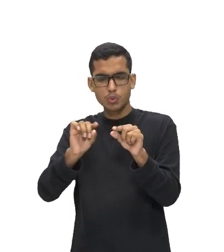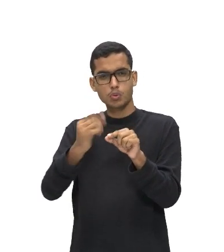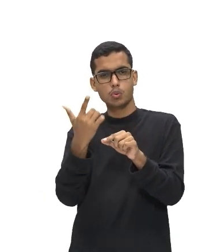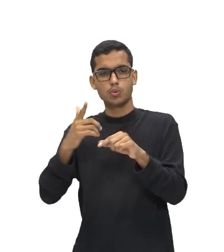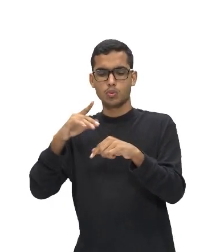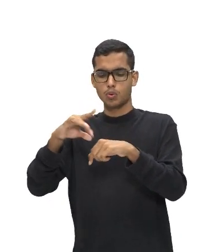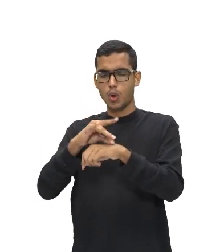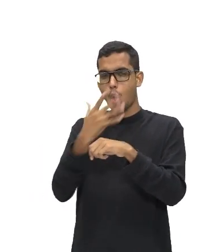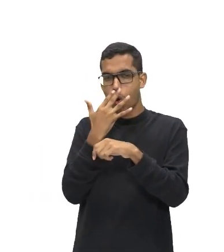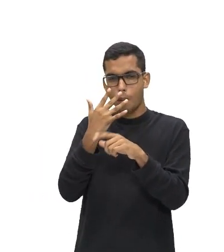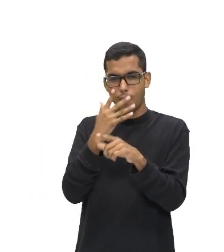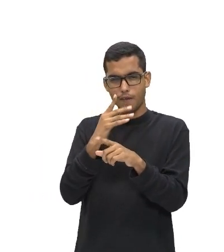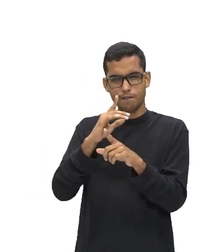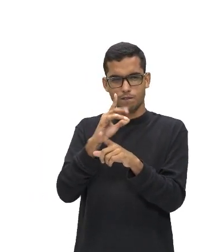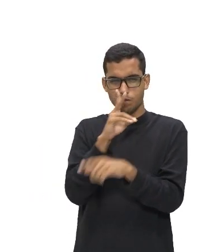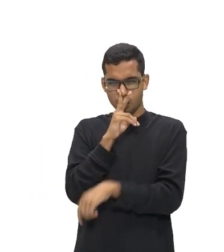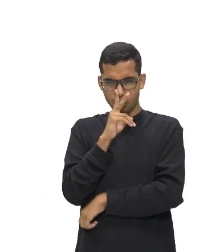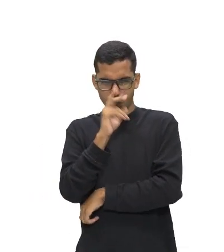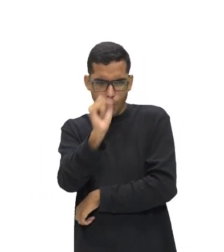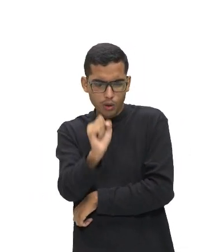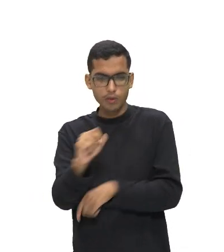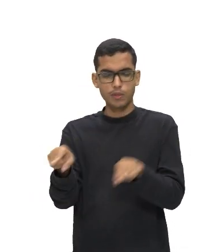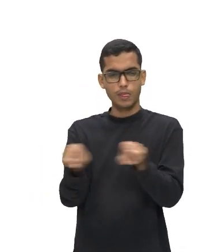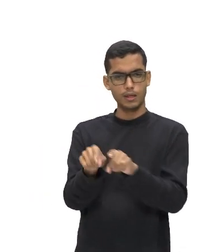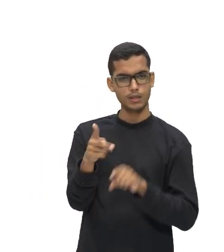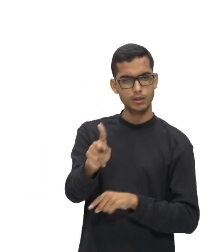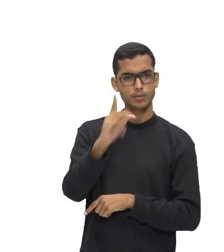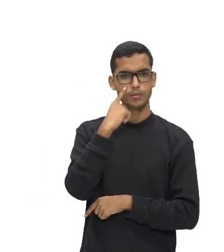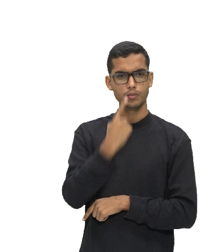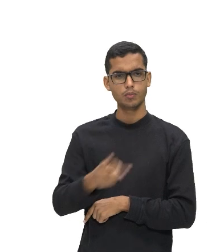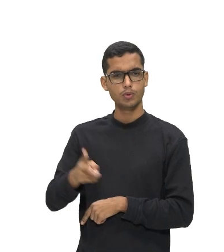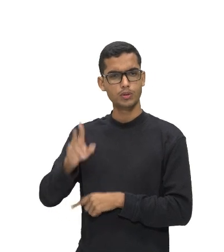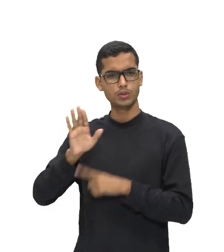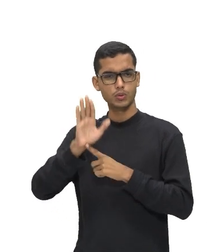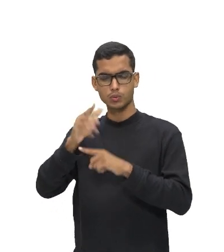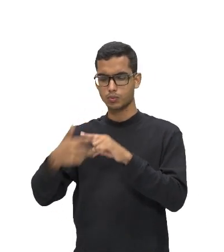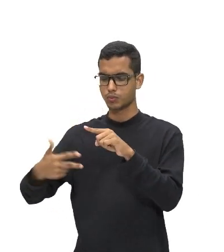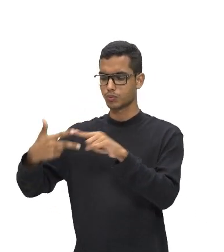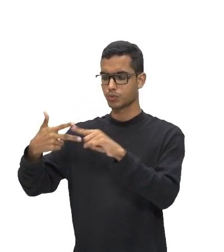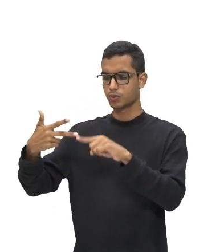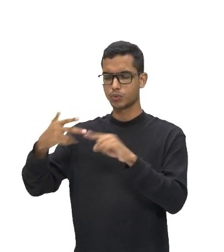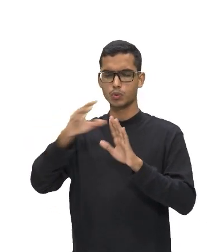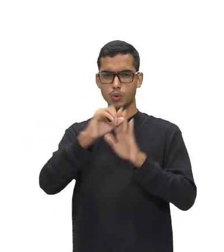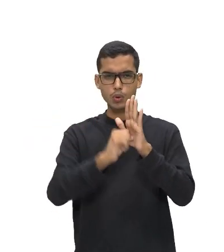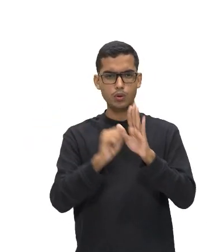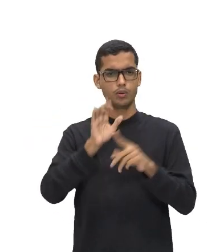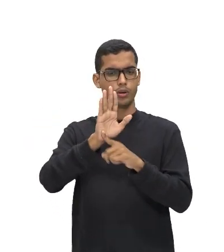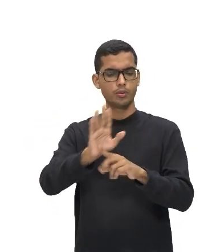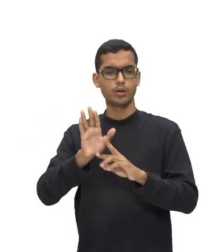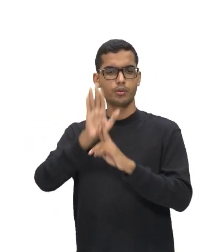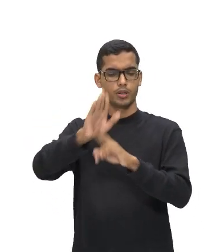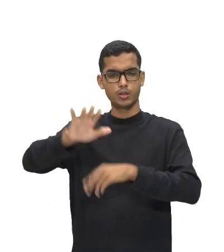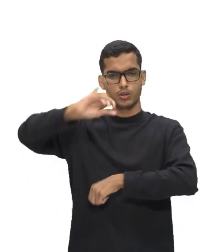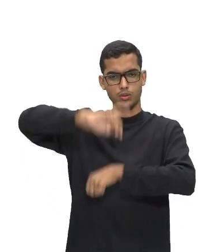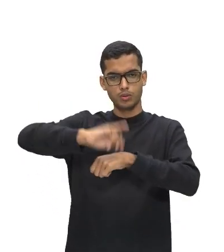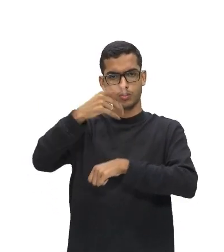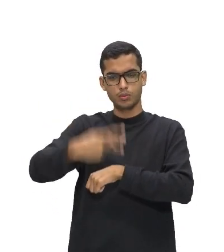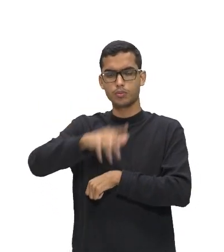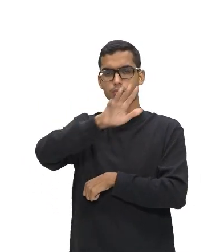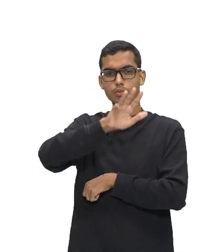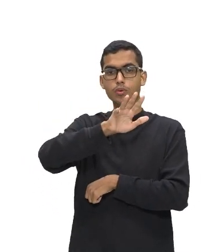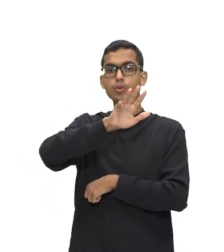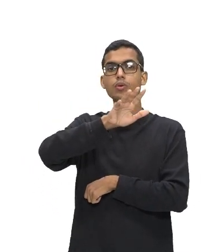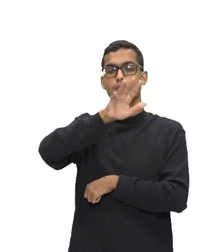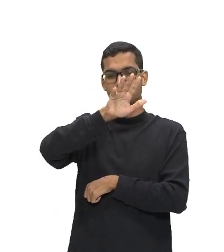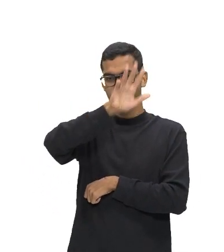símbolo aparece, ele vai estar representando a capital do estado. Então, se a gente for lá no nosso mapa, a gente vai ver que a